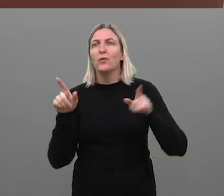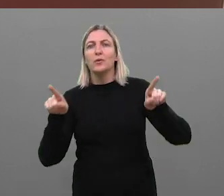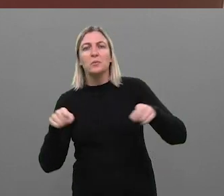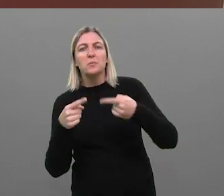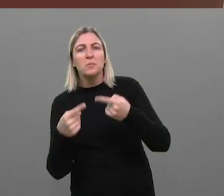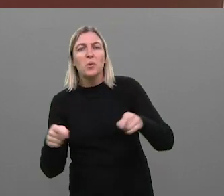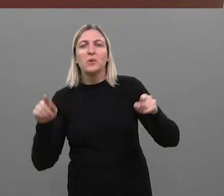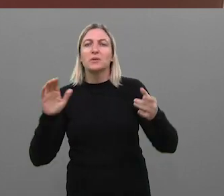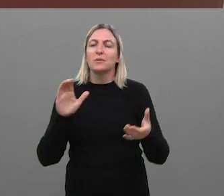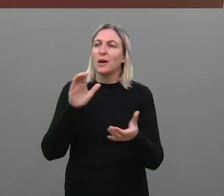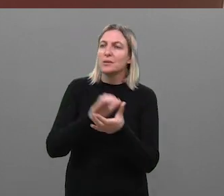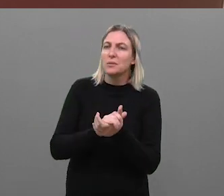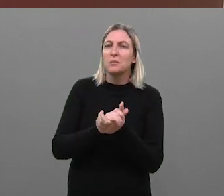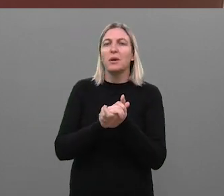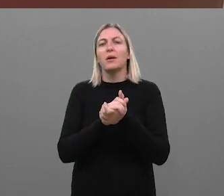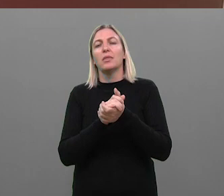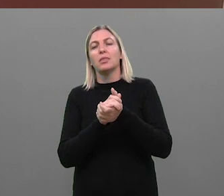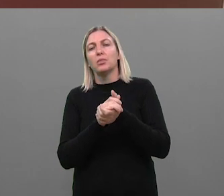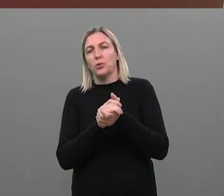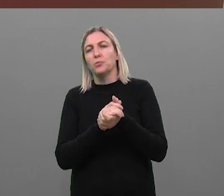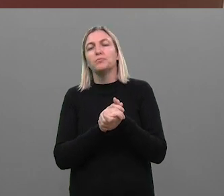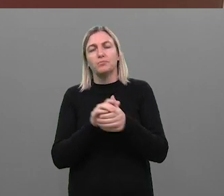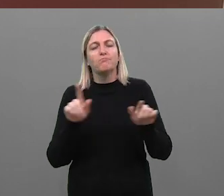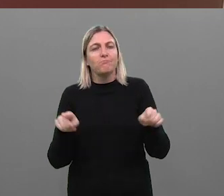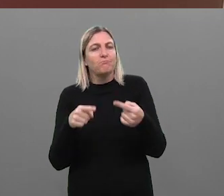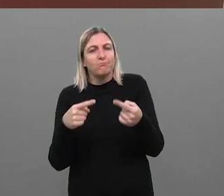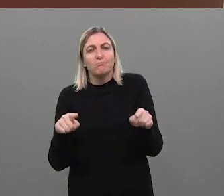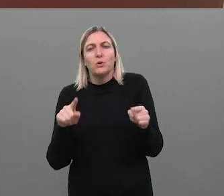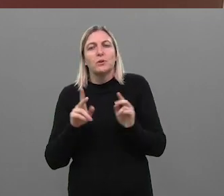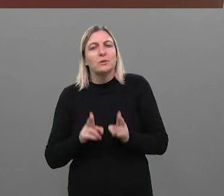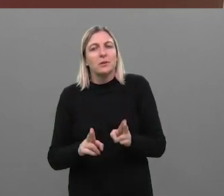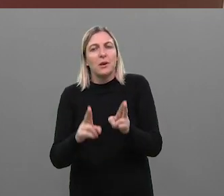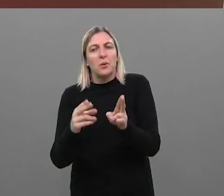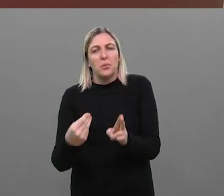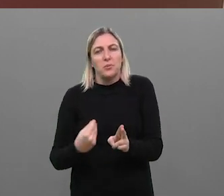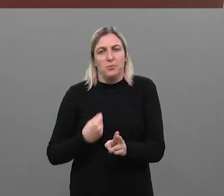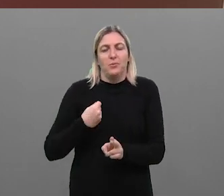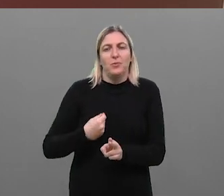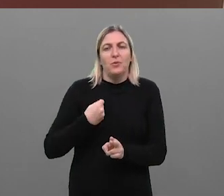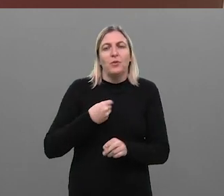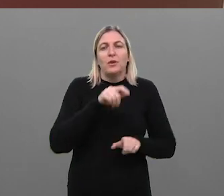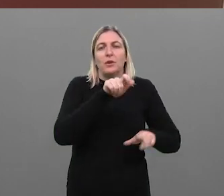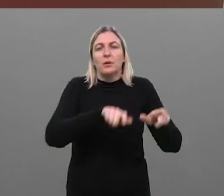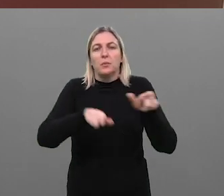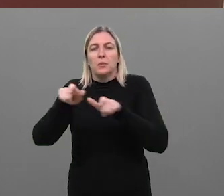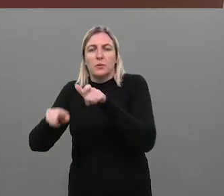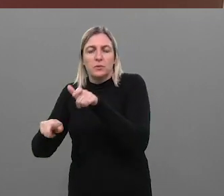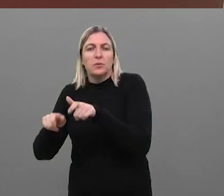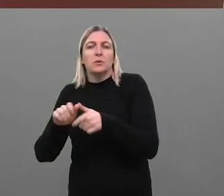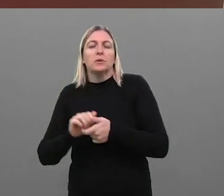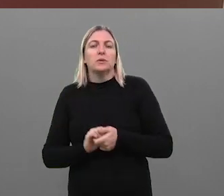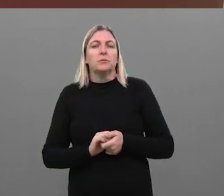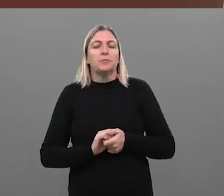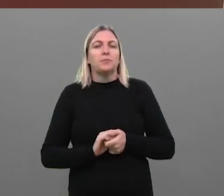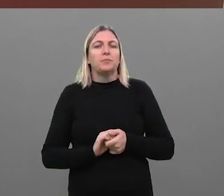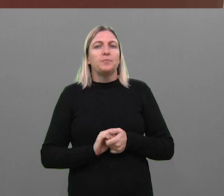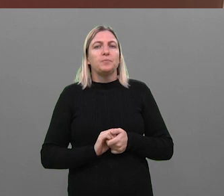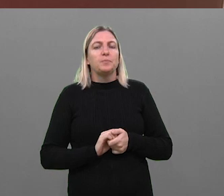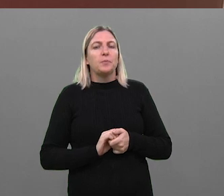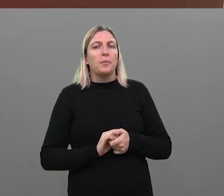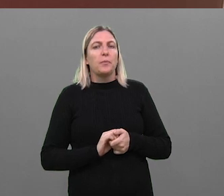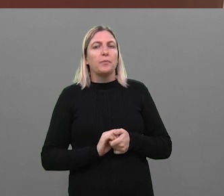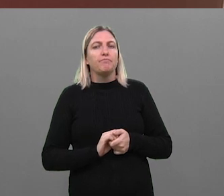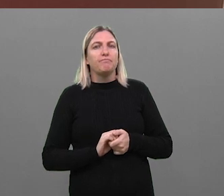Juventude Enfim no casamento feral ent Então ela tá muito presente é um ícone muito presente né E